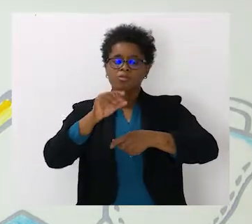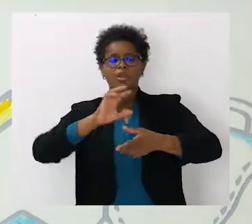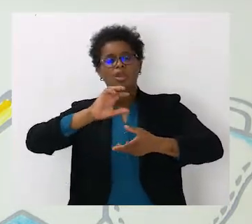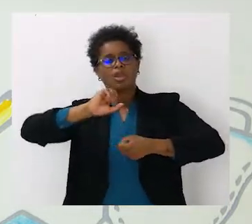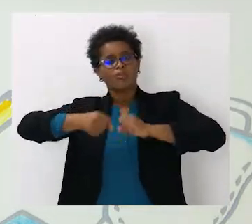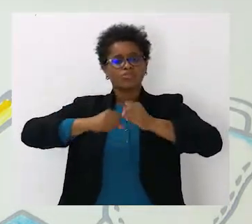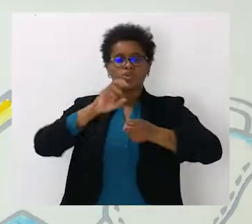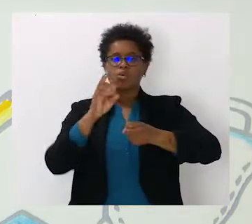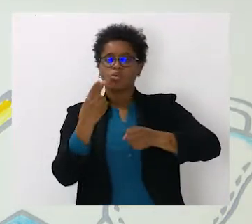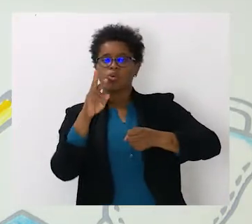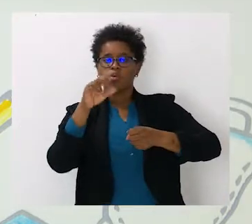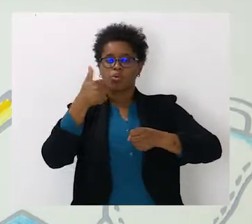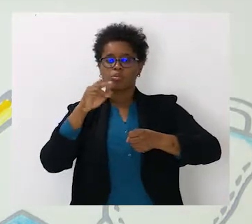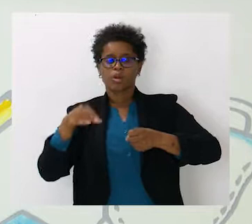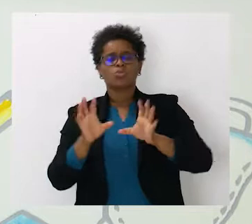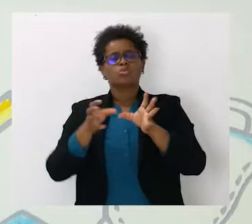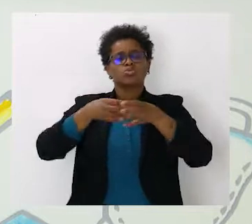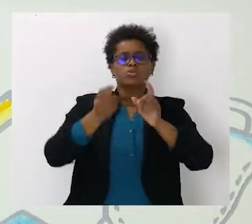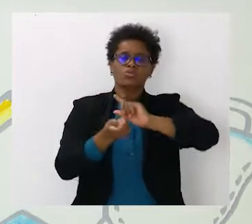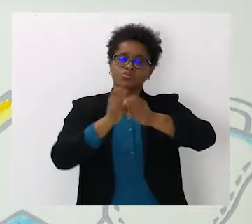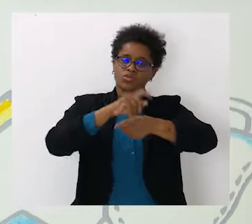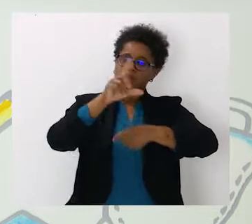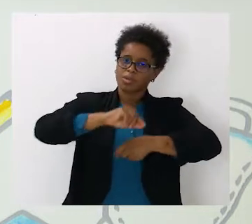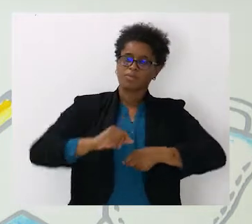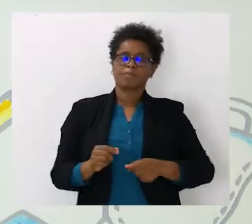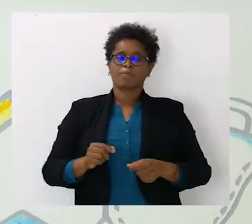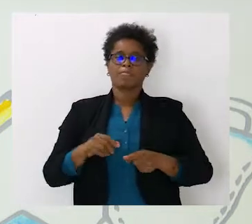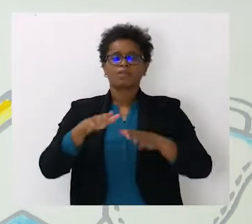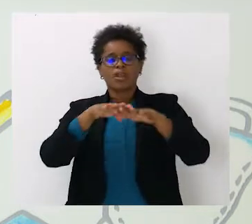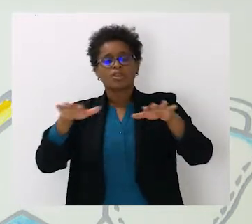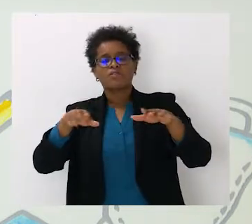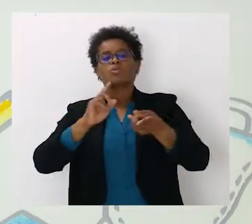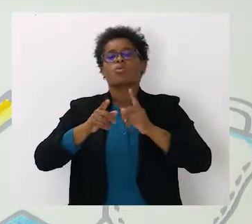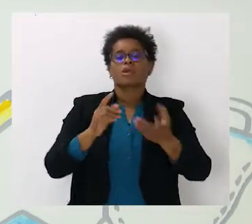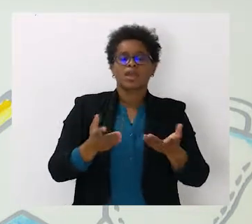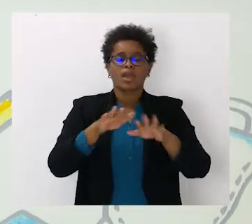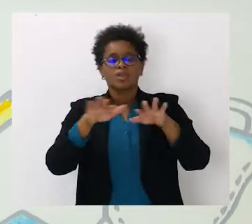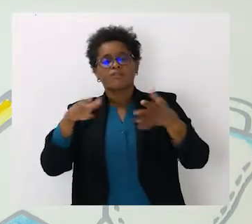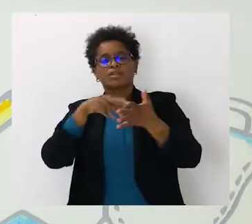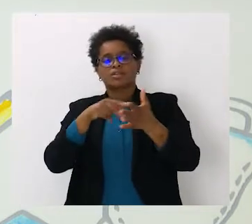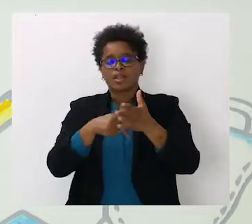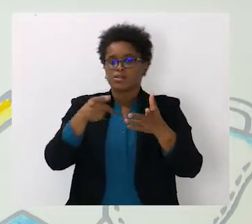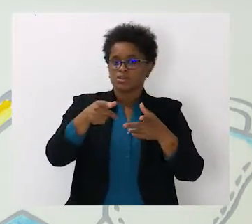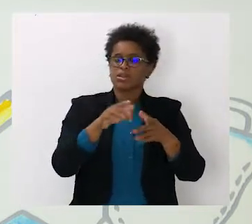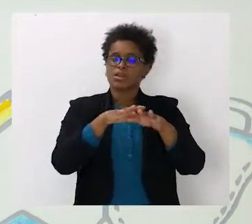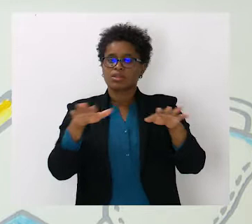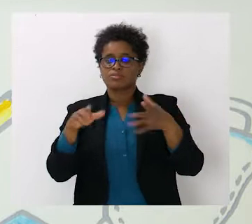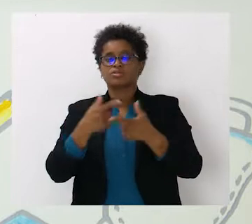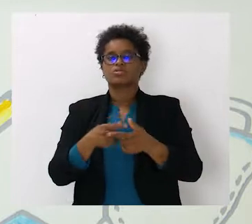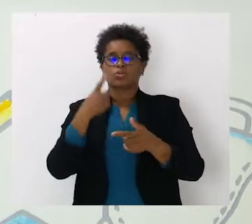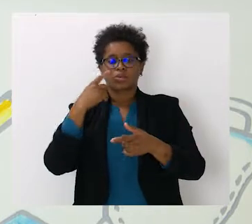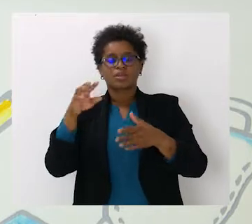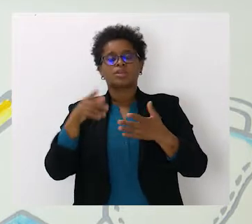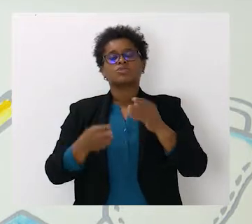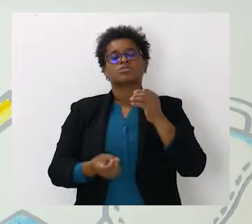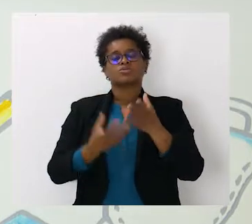também a revolução urbana são conjuntos de transformações. Deram-se a nível de quê? A nível de técnica, sim, também a nível de desenvolvimento